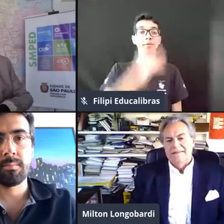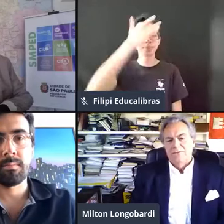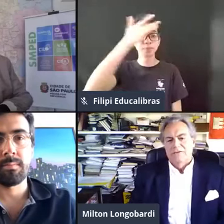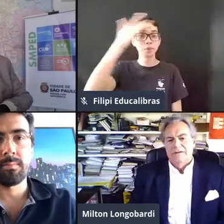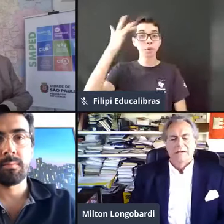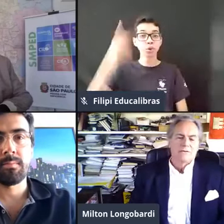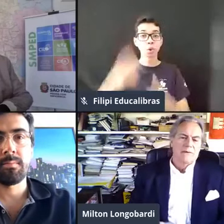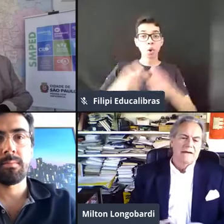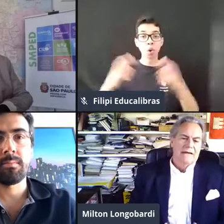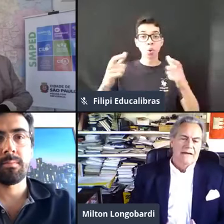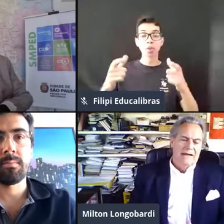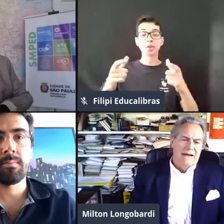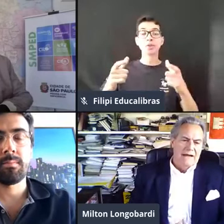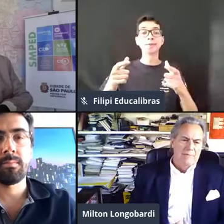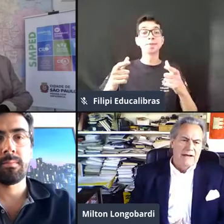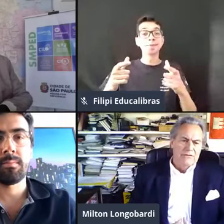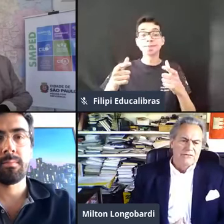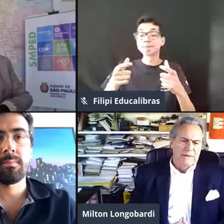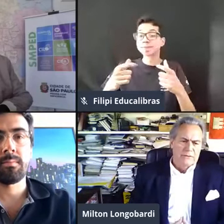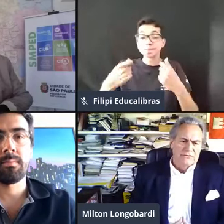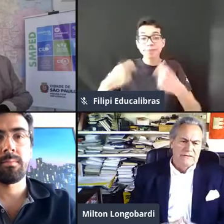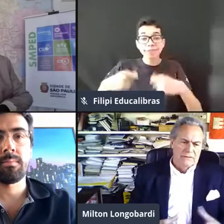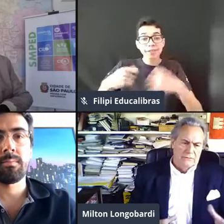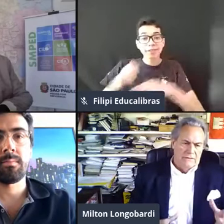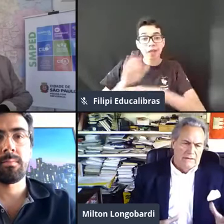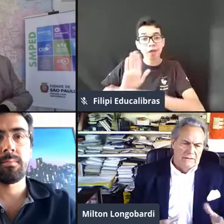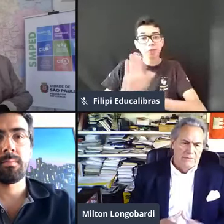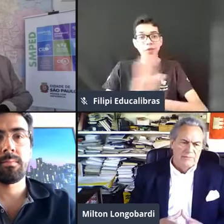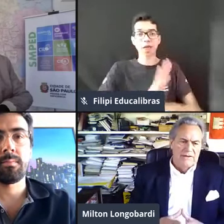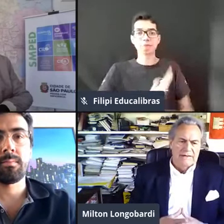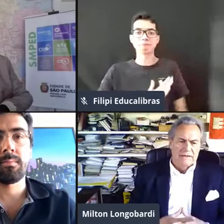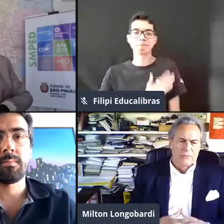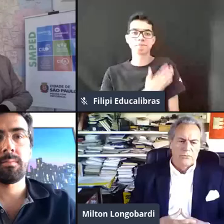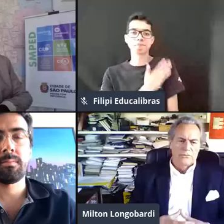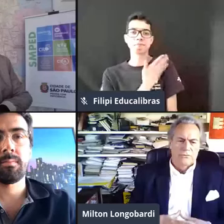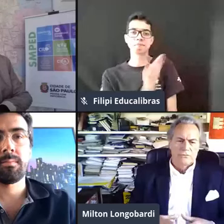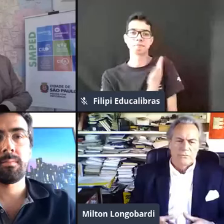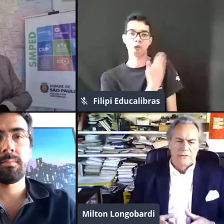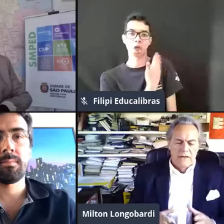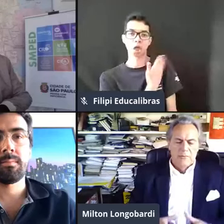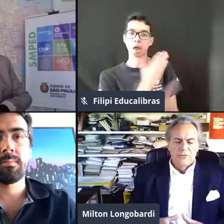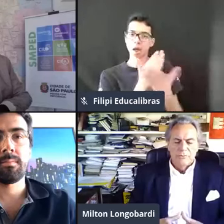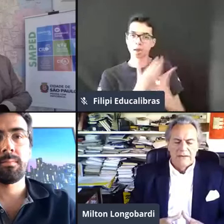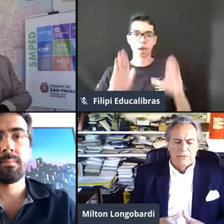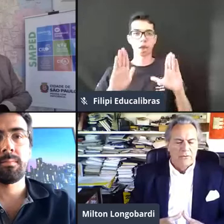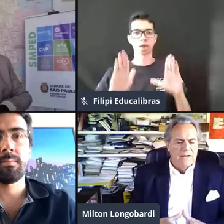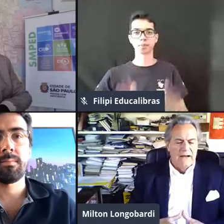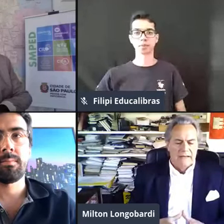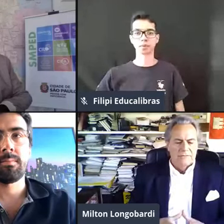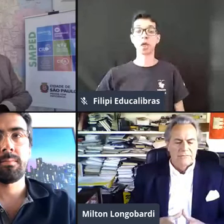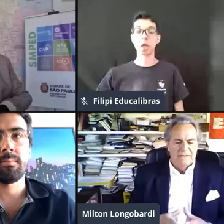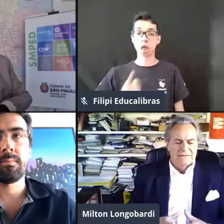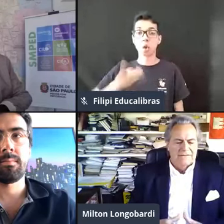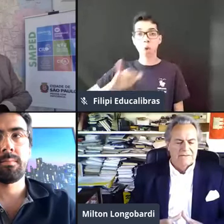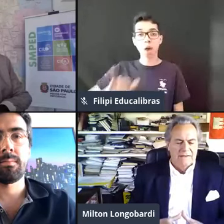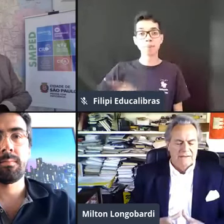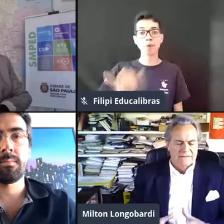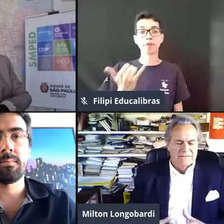e, sem dúvida nenhuma, acabar com esse preconceito. Já aproveitar que o Bruno voltou, muito bem